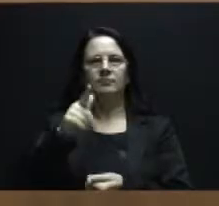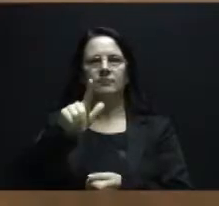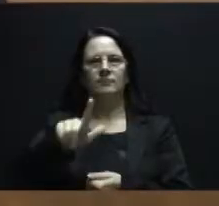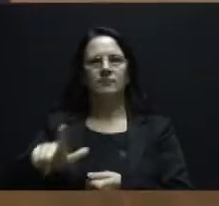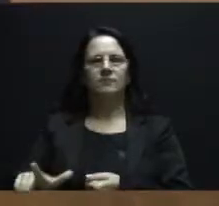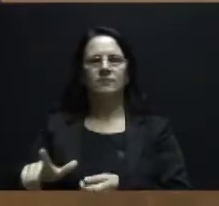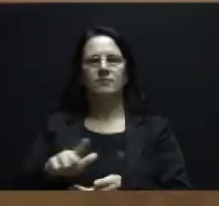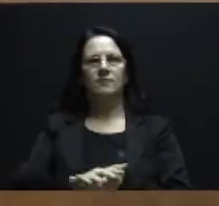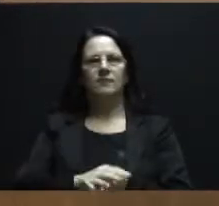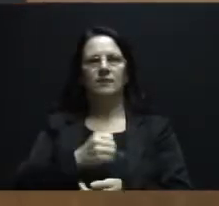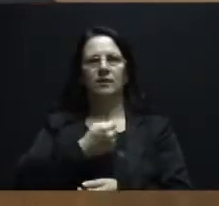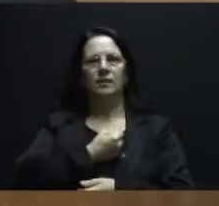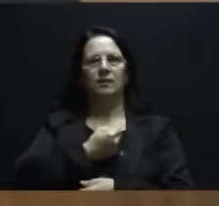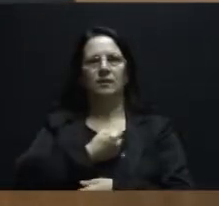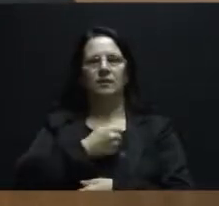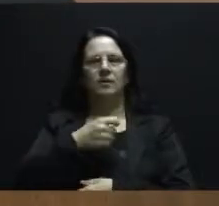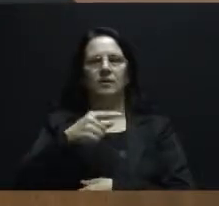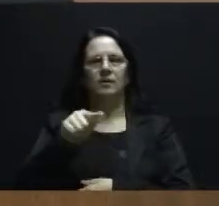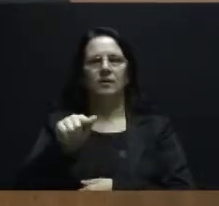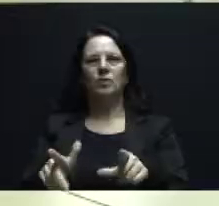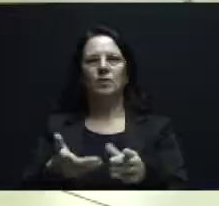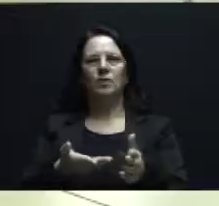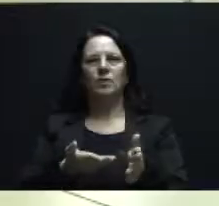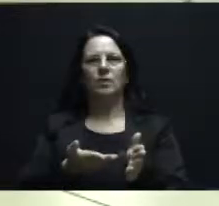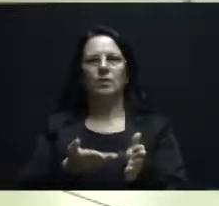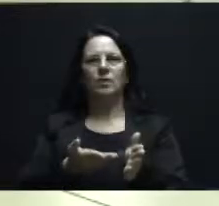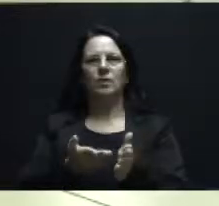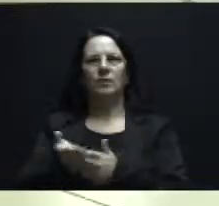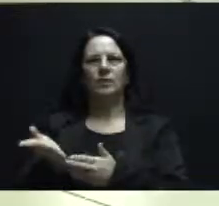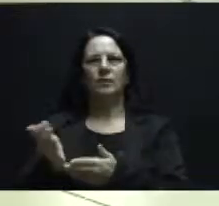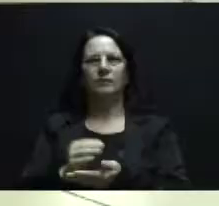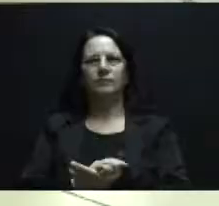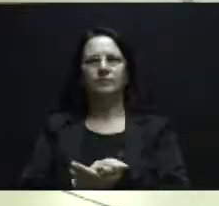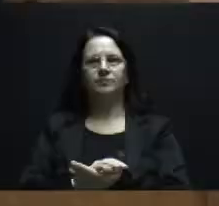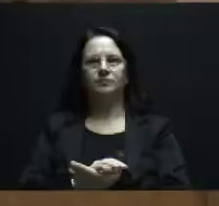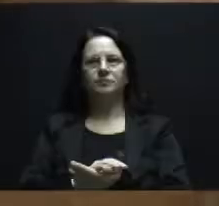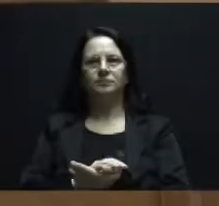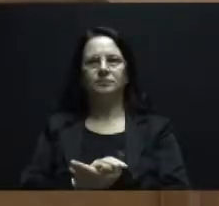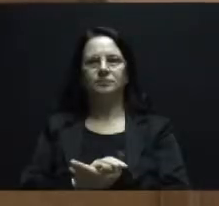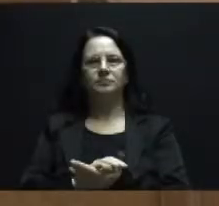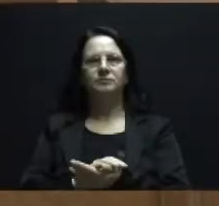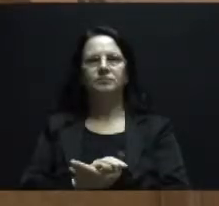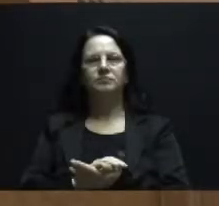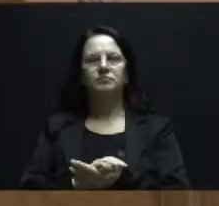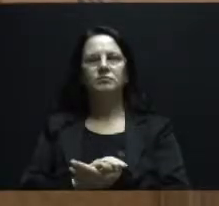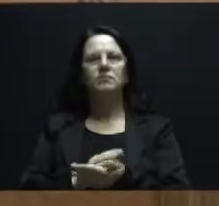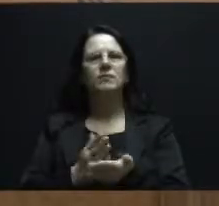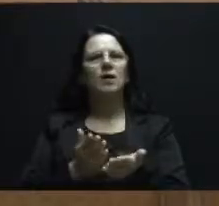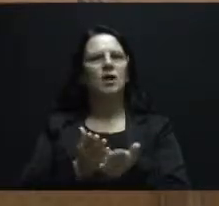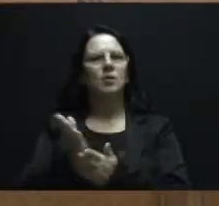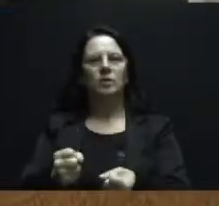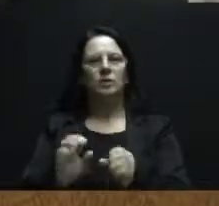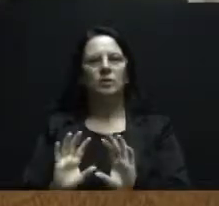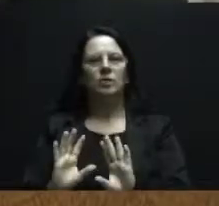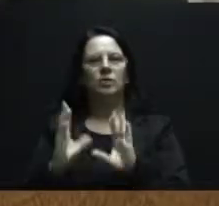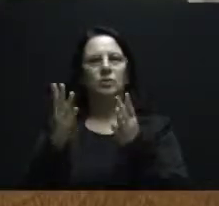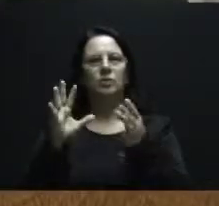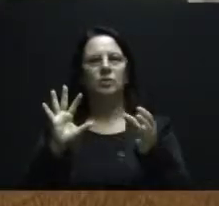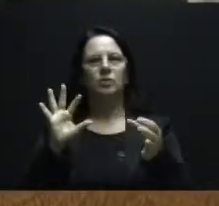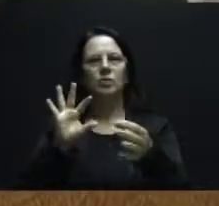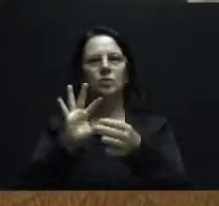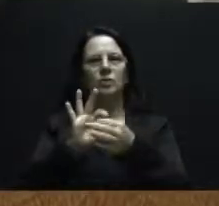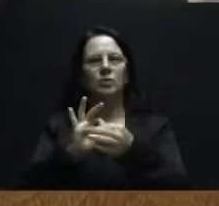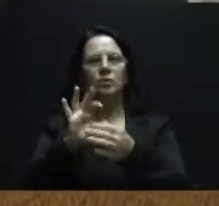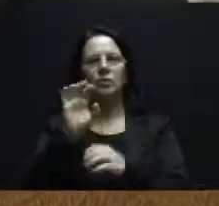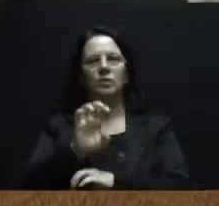de mão de obra de comissionados e pessoas em empresas terceirizadas autarquias ou quaisquer prestadores de serviços